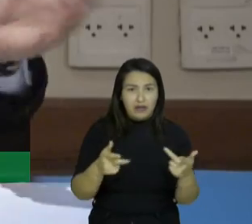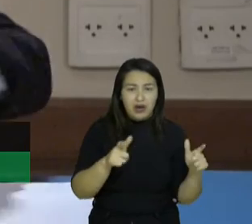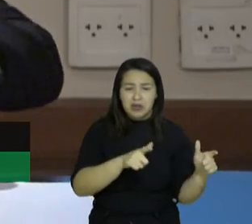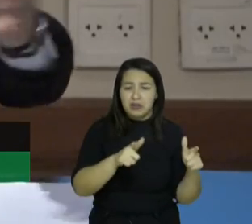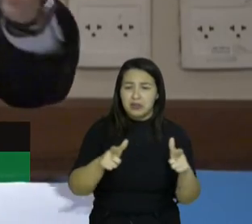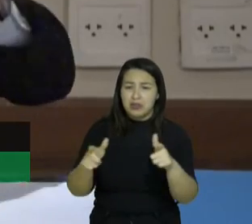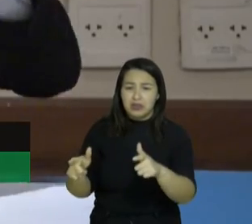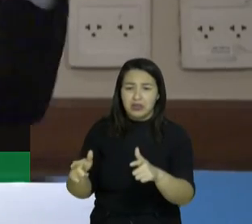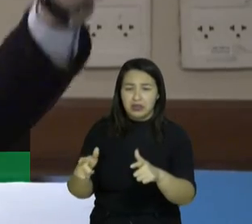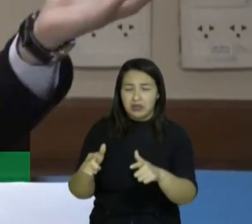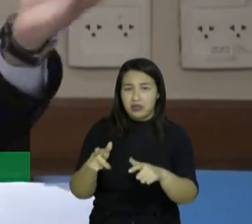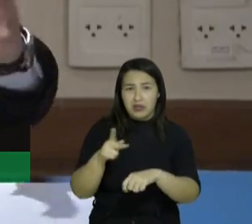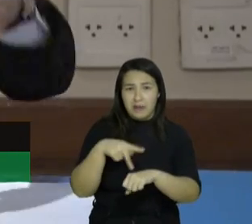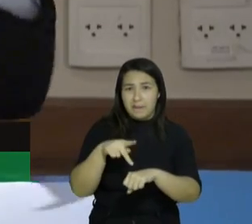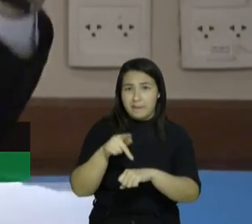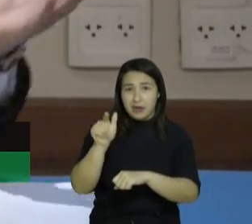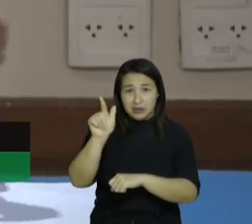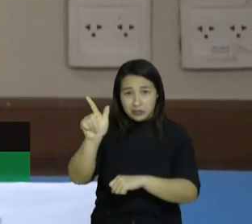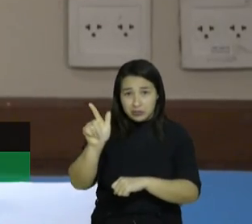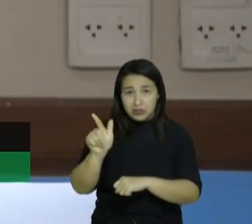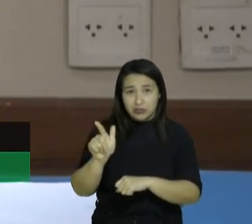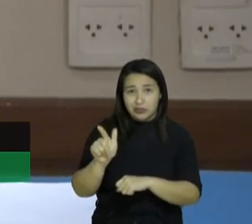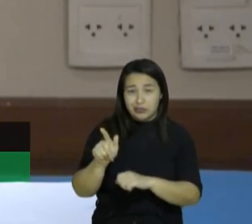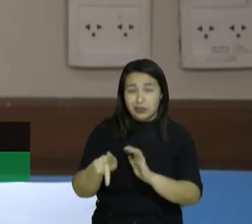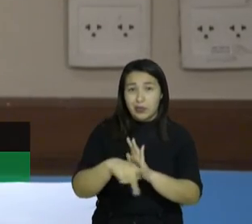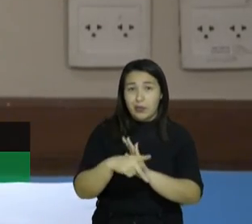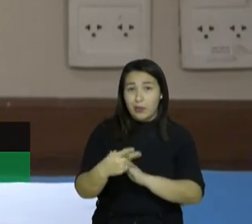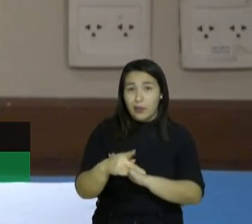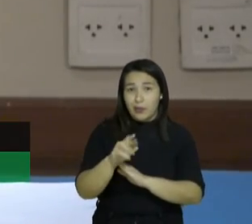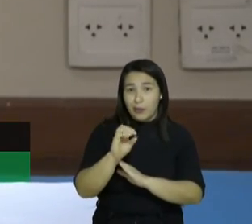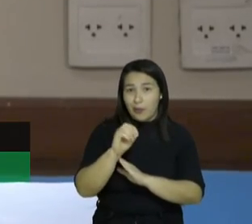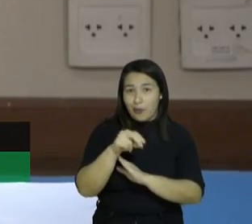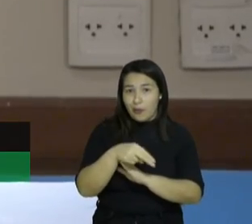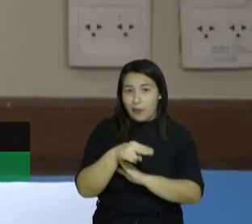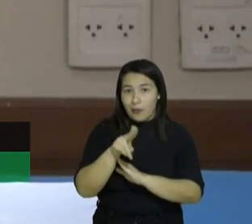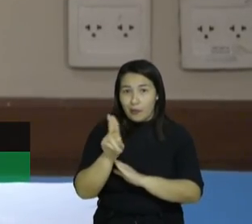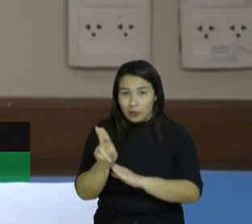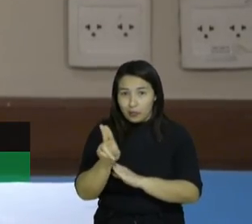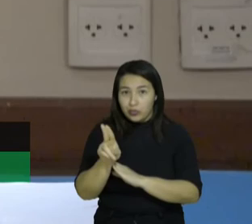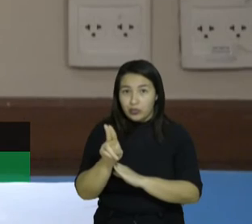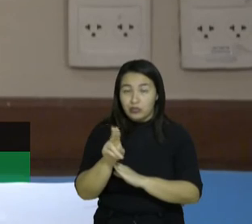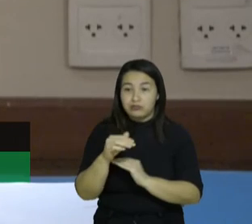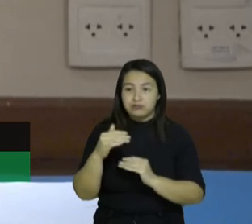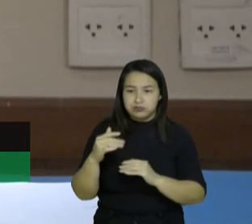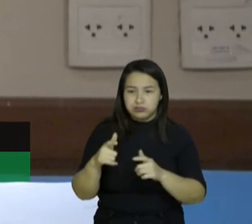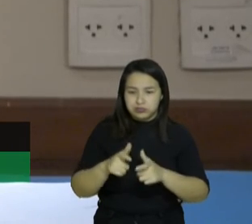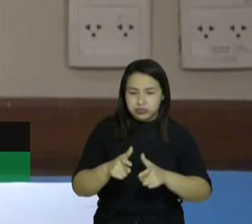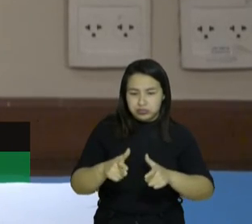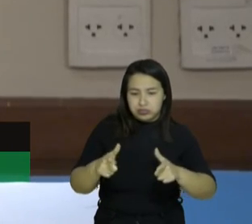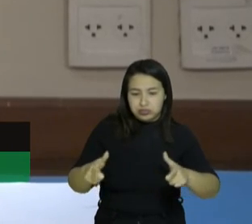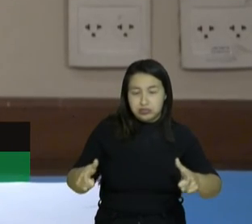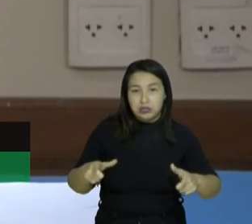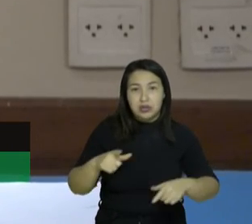internacionais de diferentes lugares que vê das Nações Unidas por exemplo cada vez mais normas ambientais Direitos